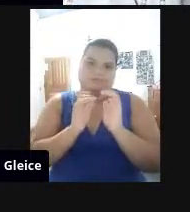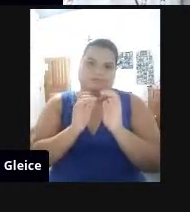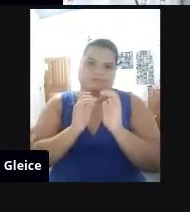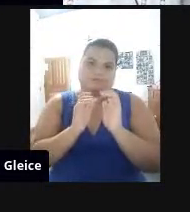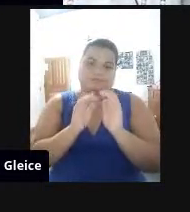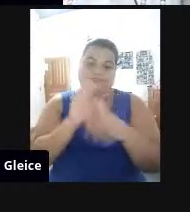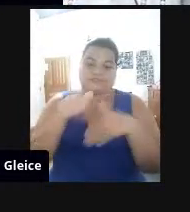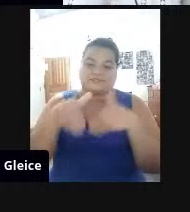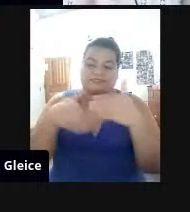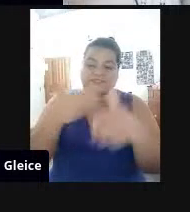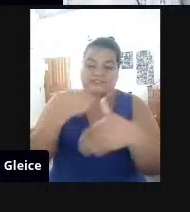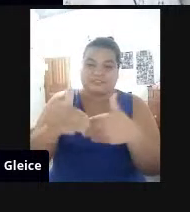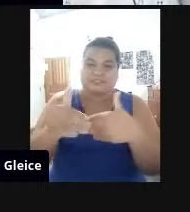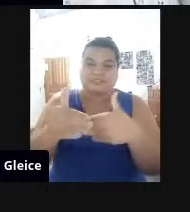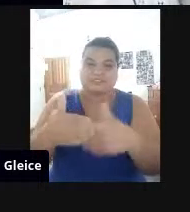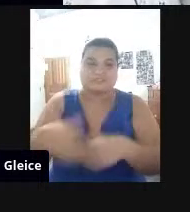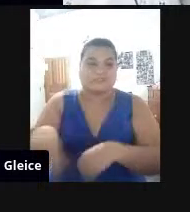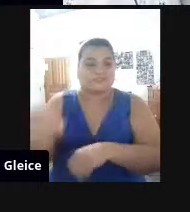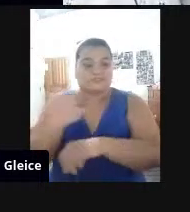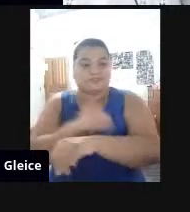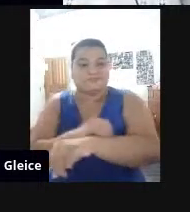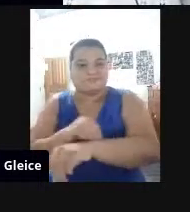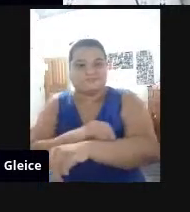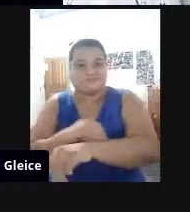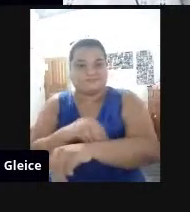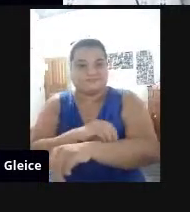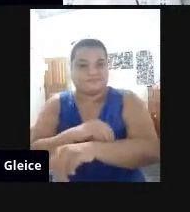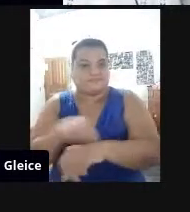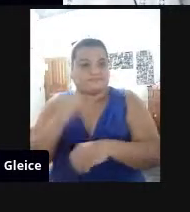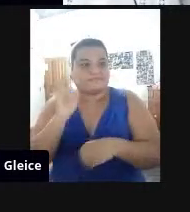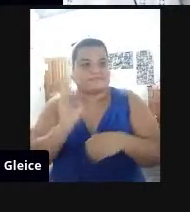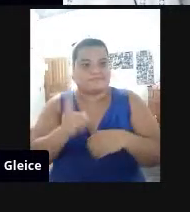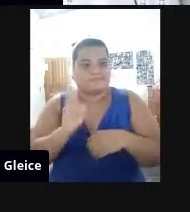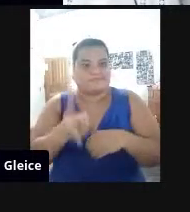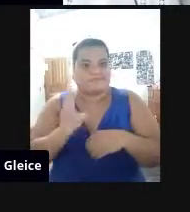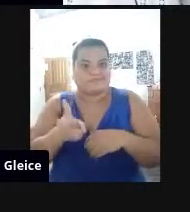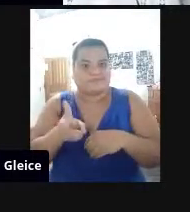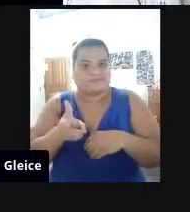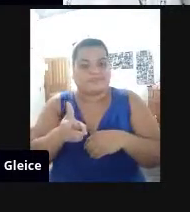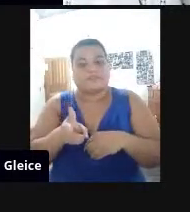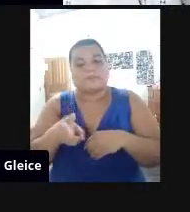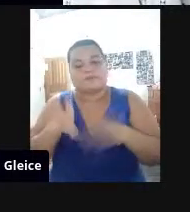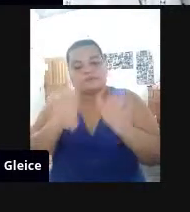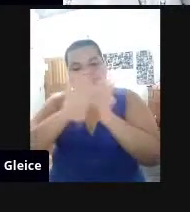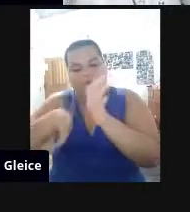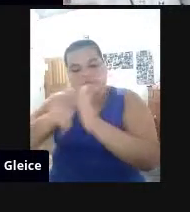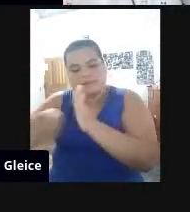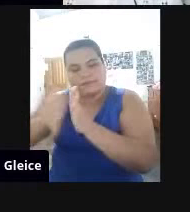tira esses produtos mais alergênicos, a gente já pode estar trazendo melhoras para esses indivíduos.